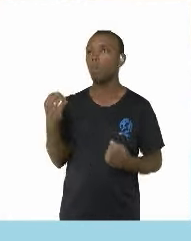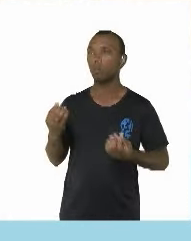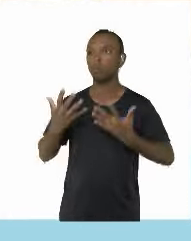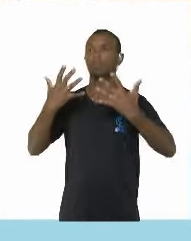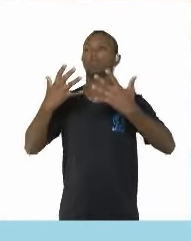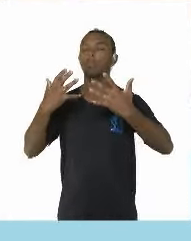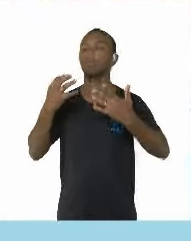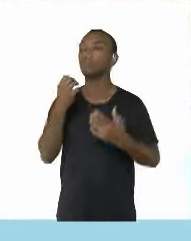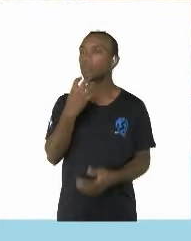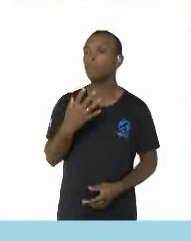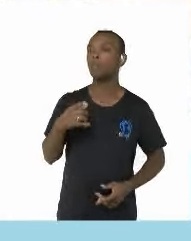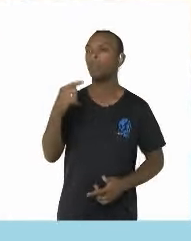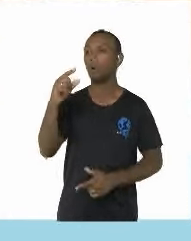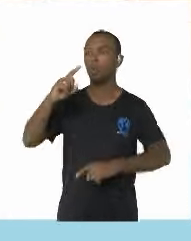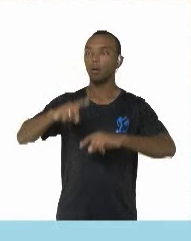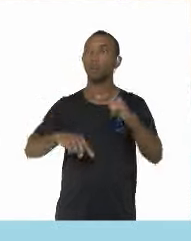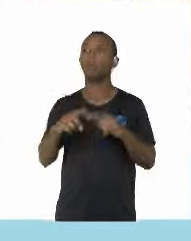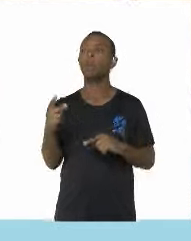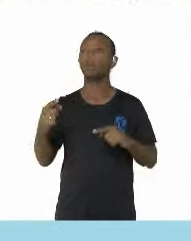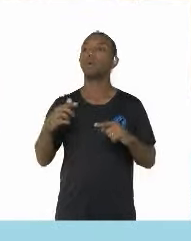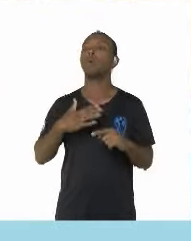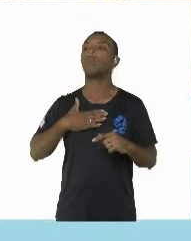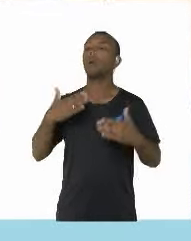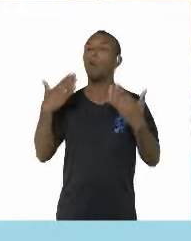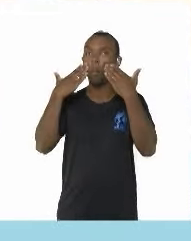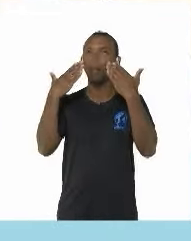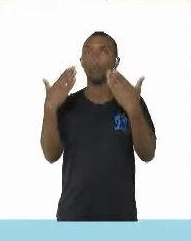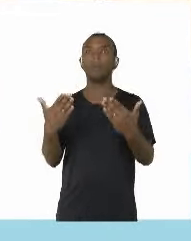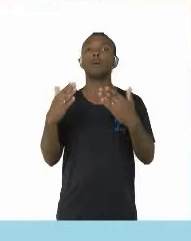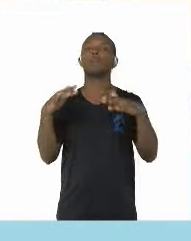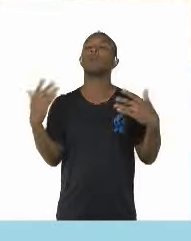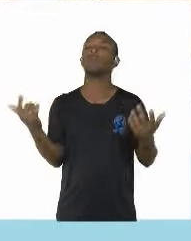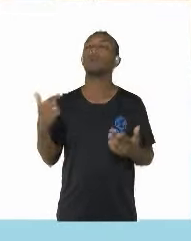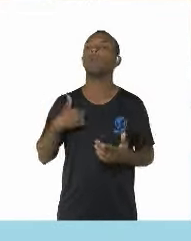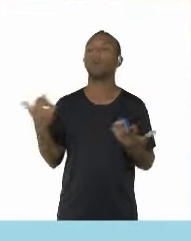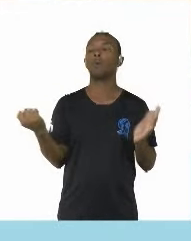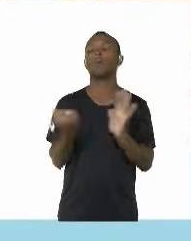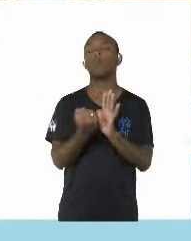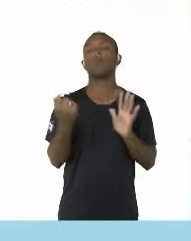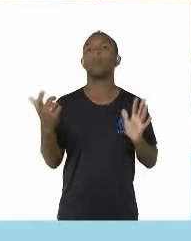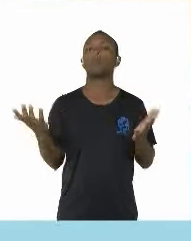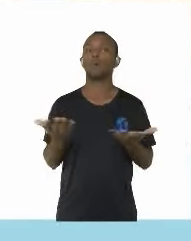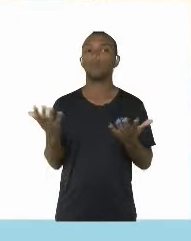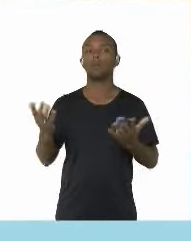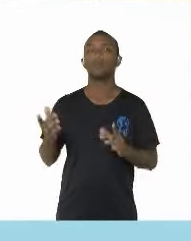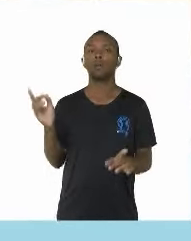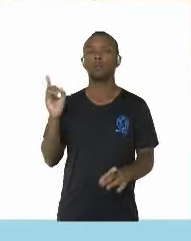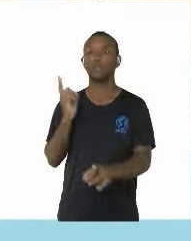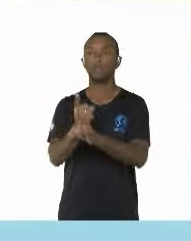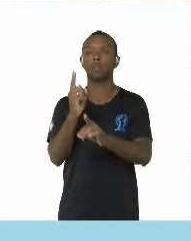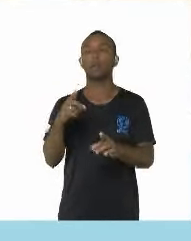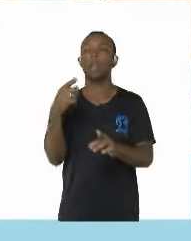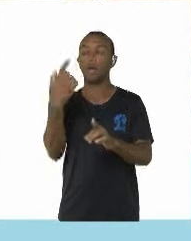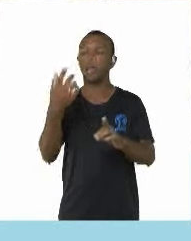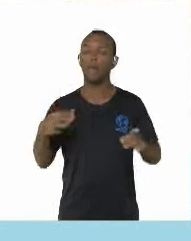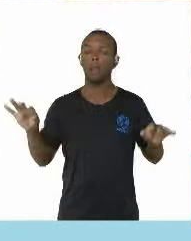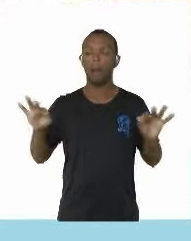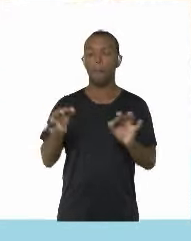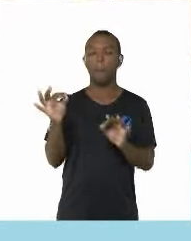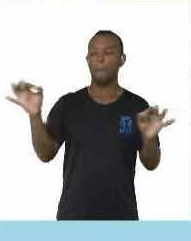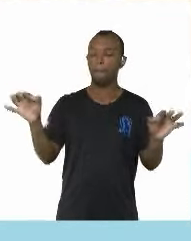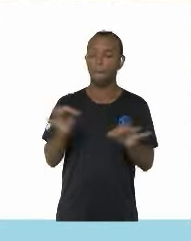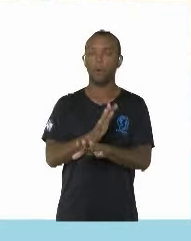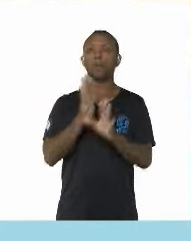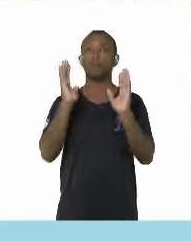você projetou. Então, você chegar numa marca hoje com um produto que parece que ele já foi feito, que ele já está no modelo, que ele já está no